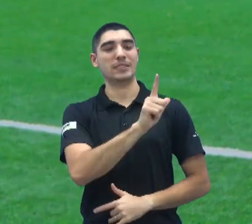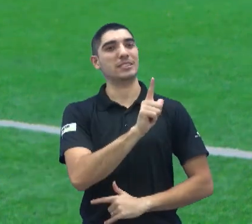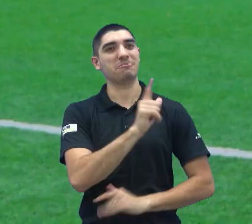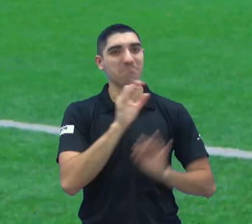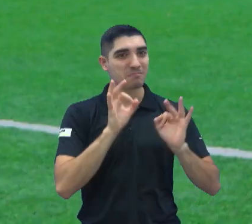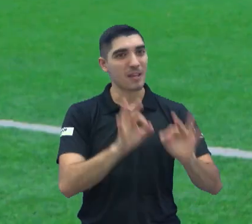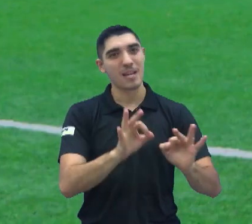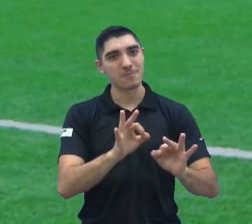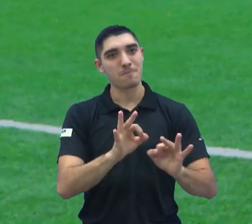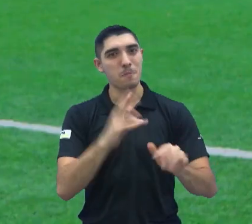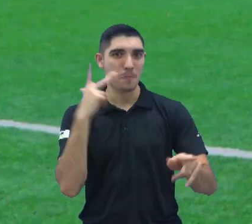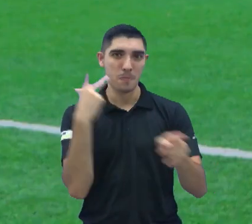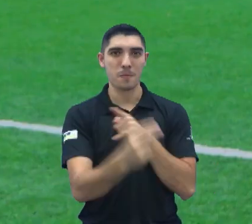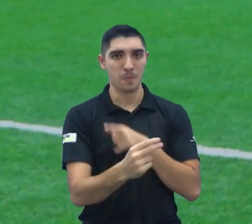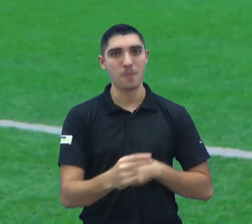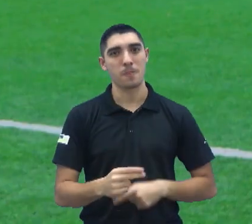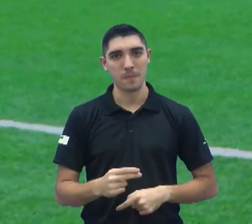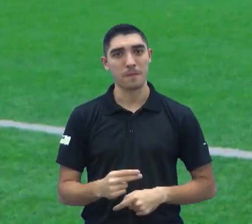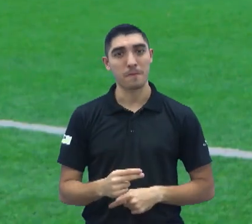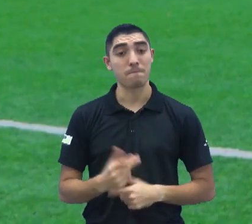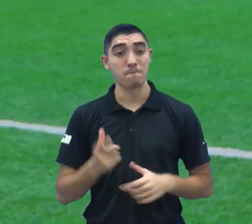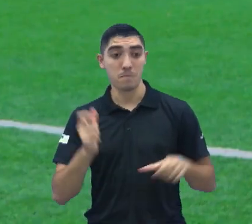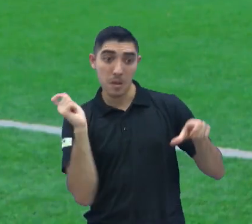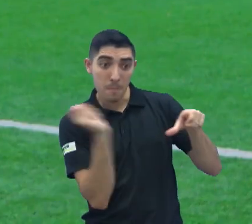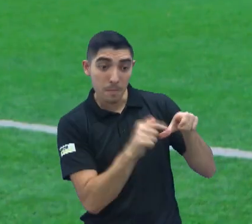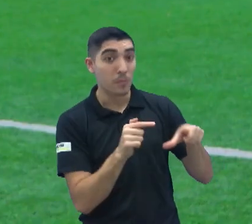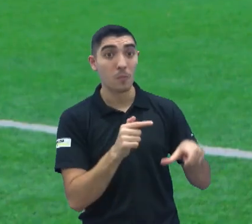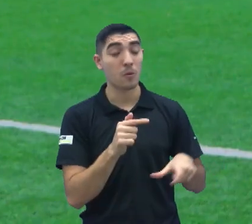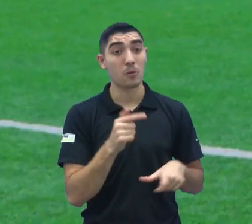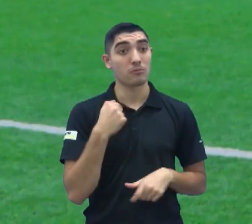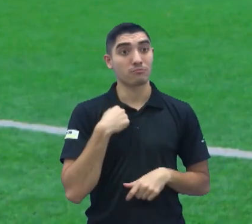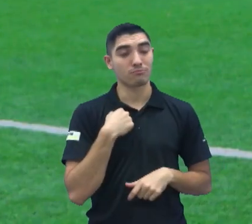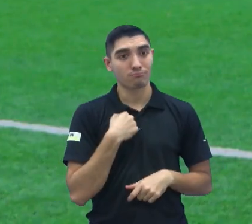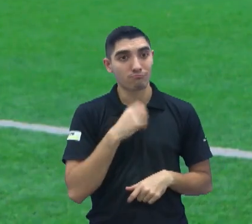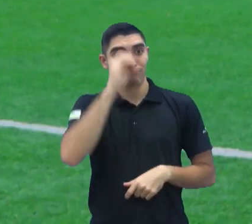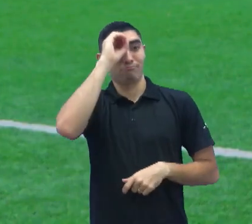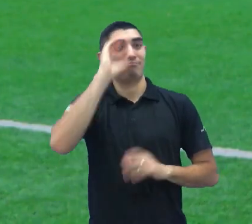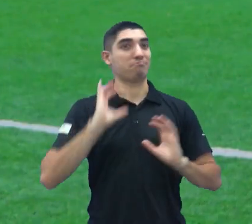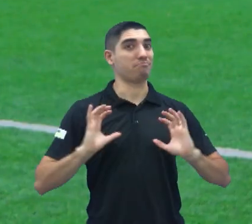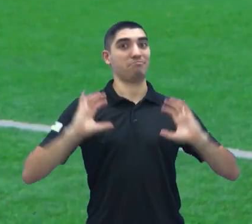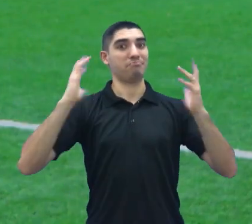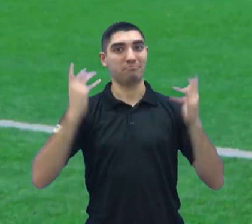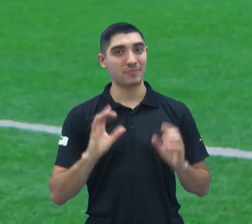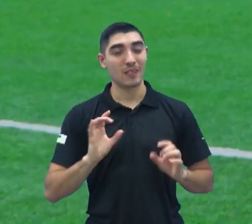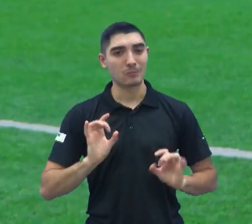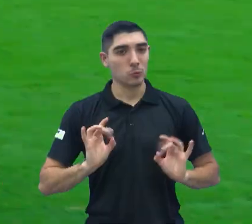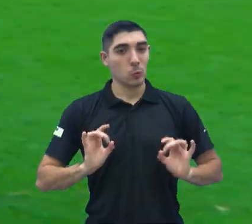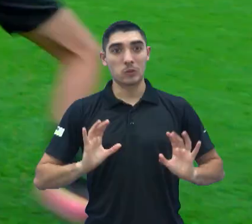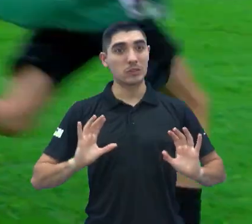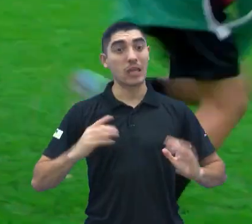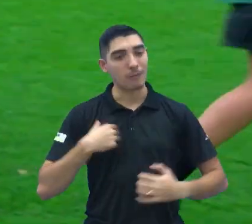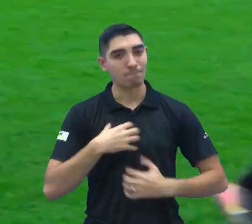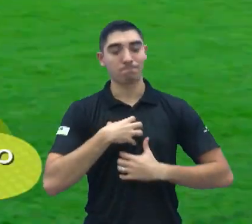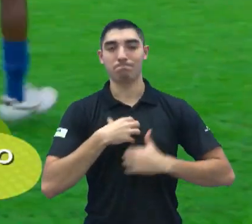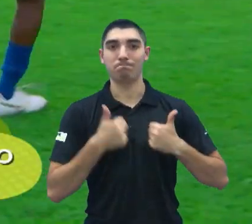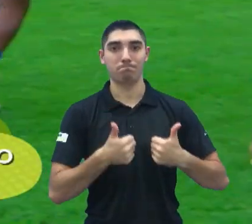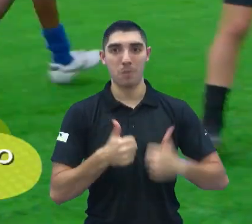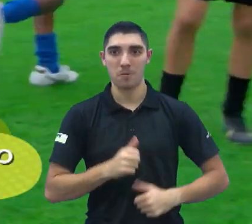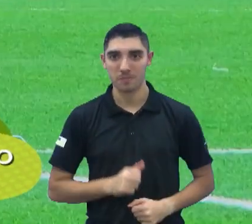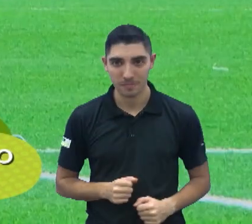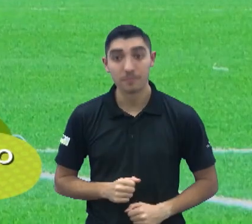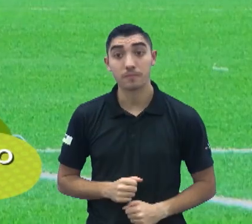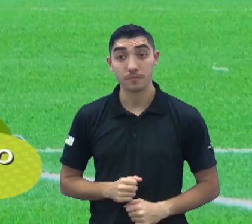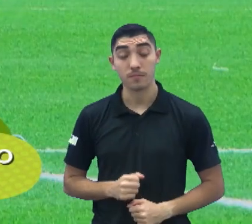mesmo. Gols inesperados e uma sensação muito boa, muito boa. O jogo é